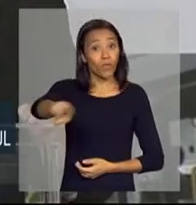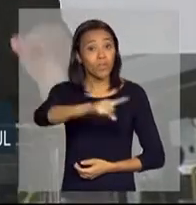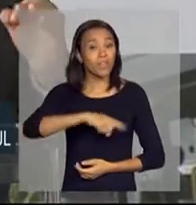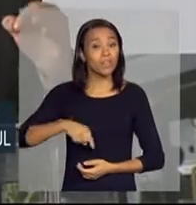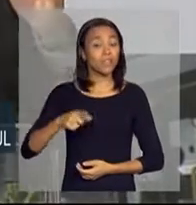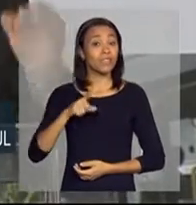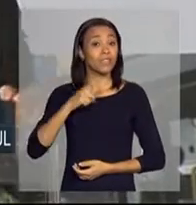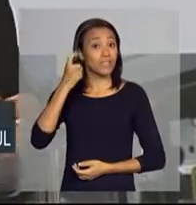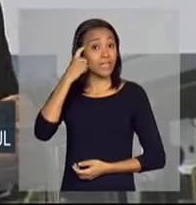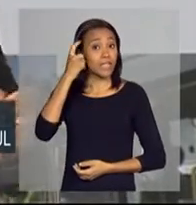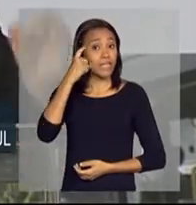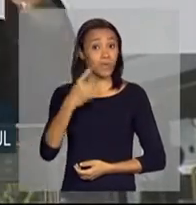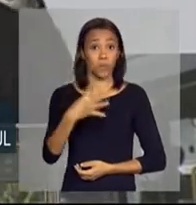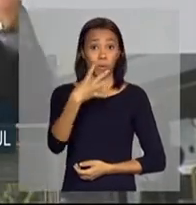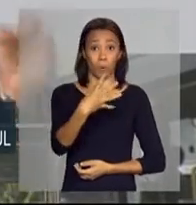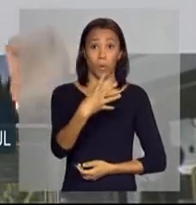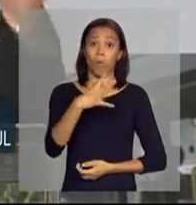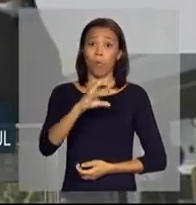noção,